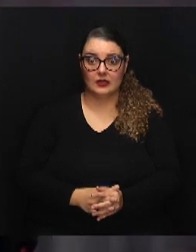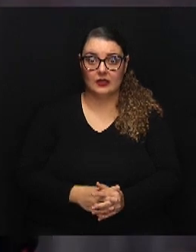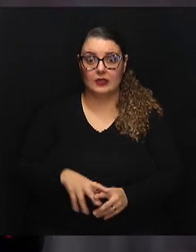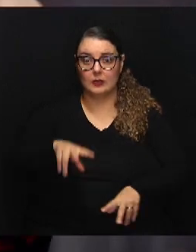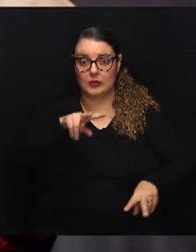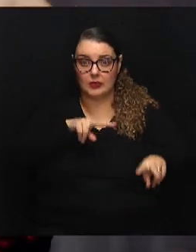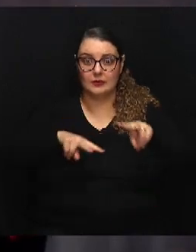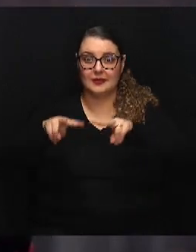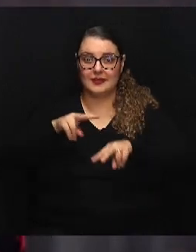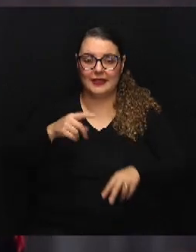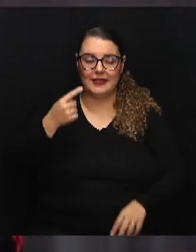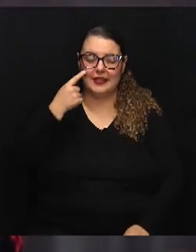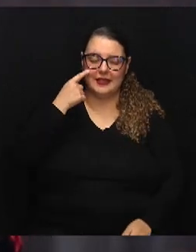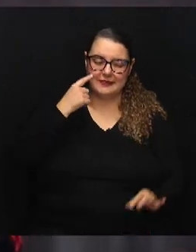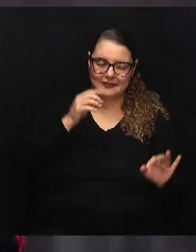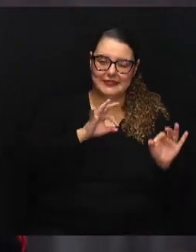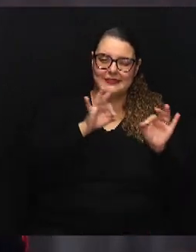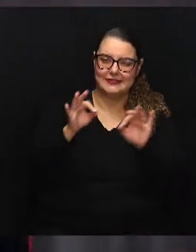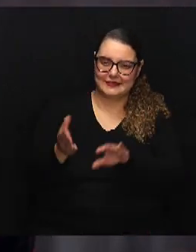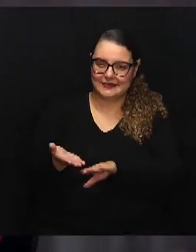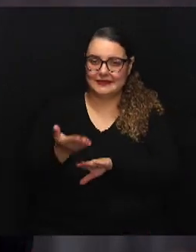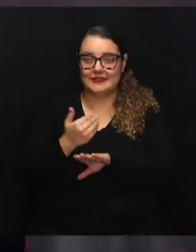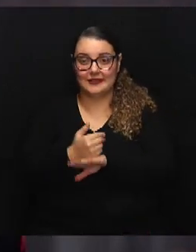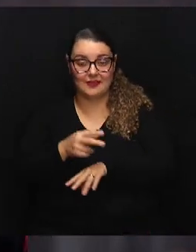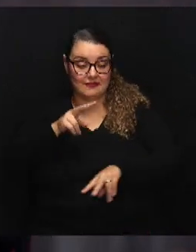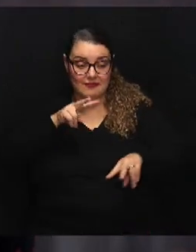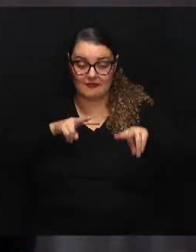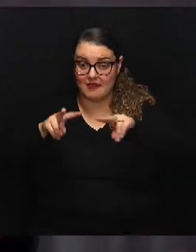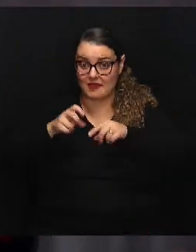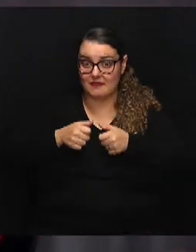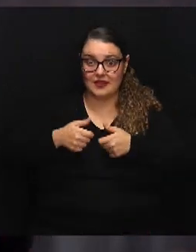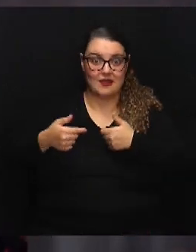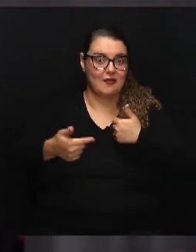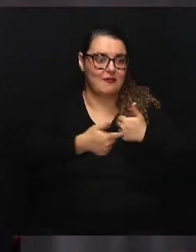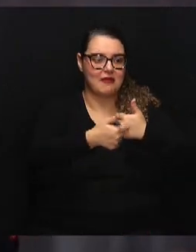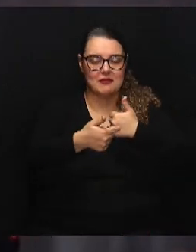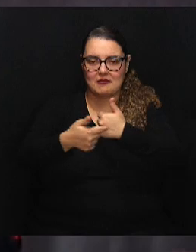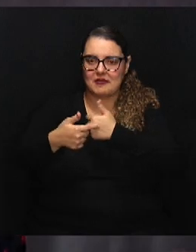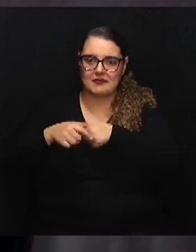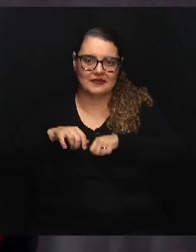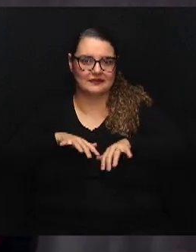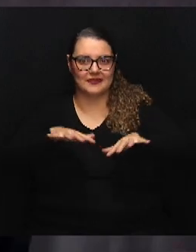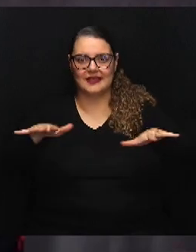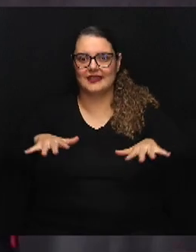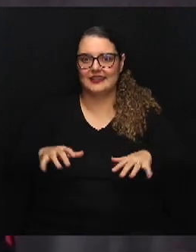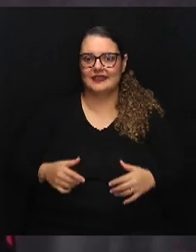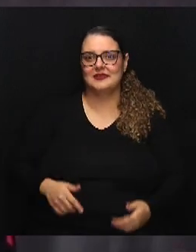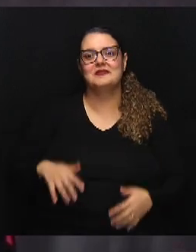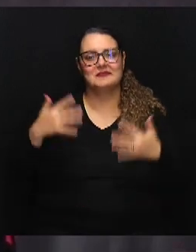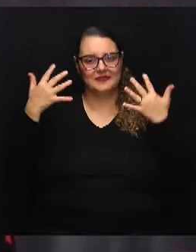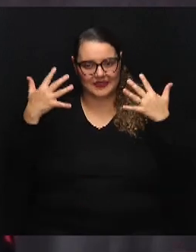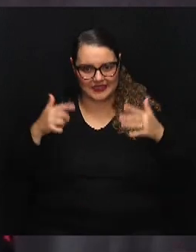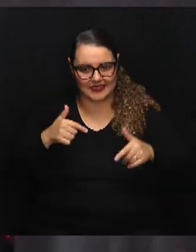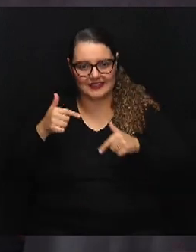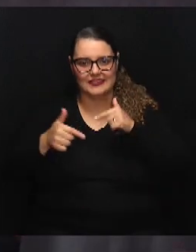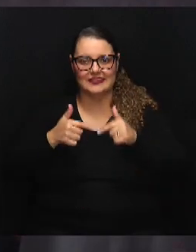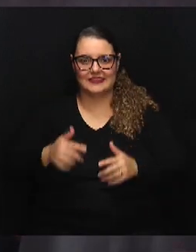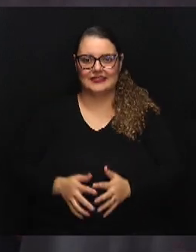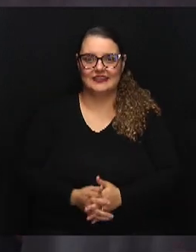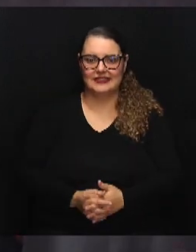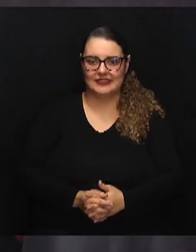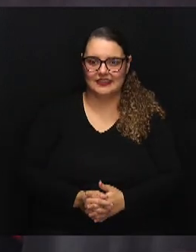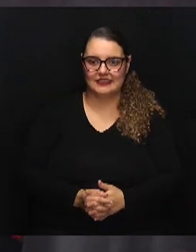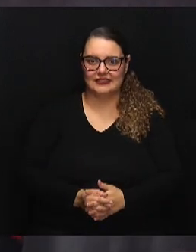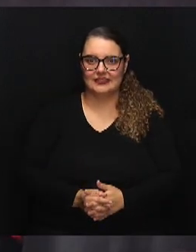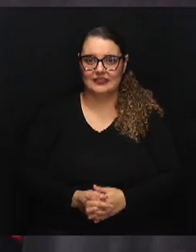andei assistindo alguns programas anteriores, vi que a visibilidade, o número de curtida, de seguidores é gigante, parabéns pelo trabalho.